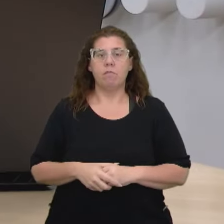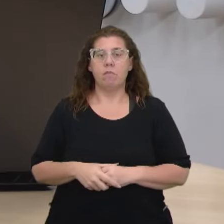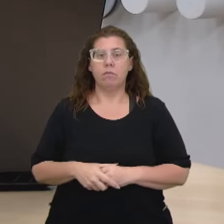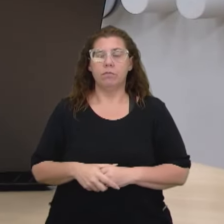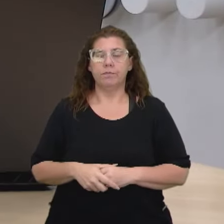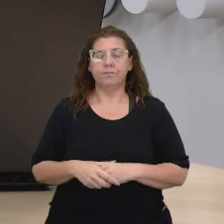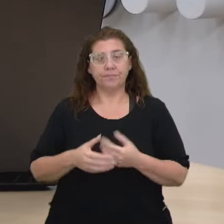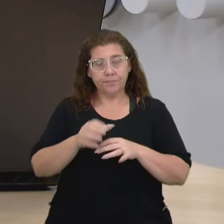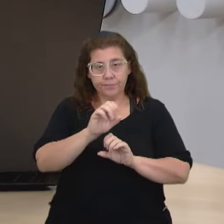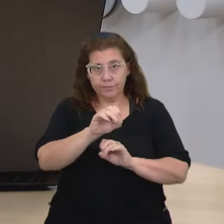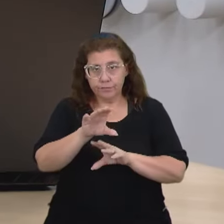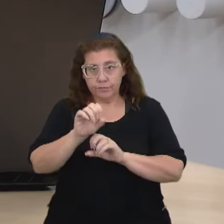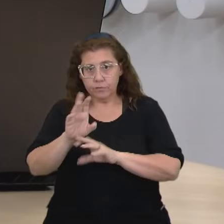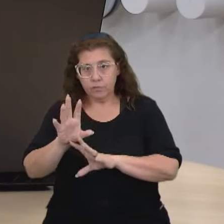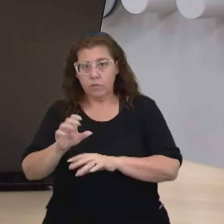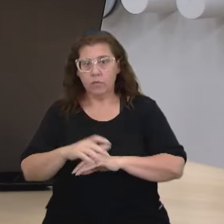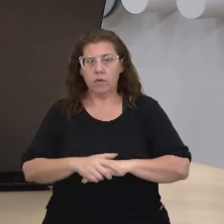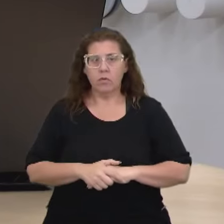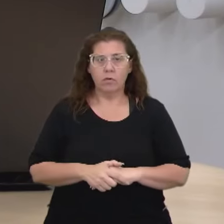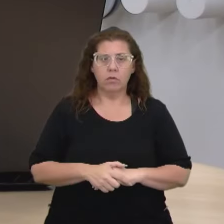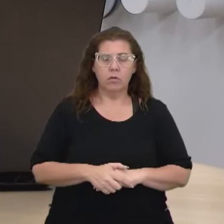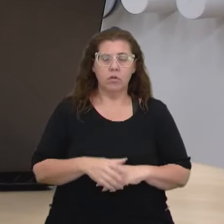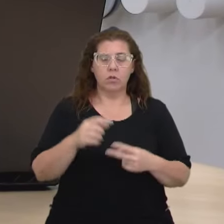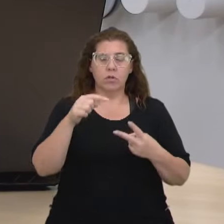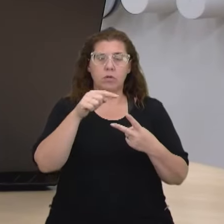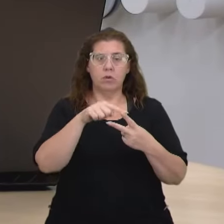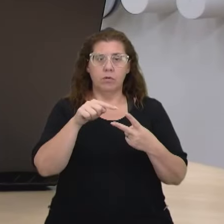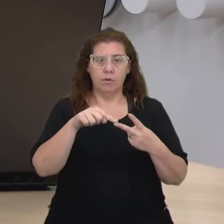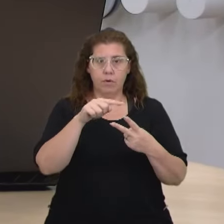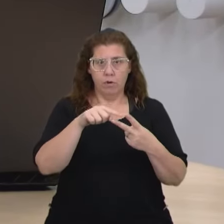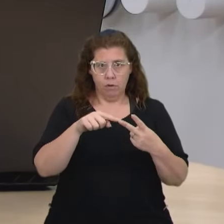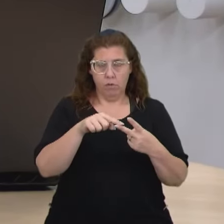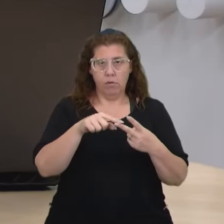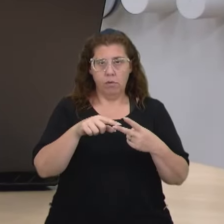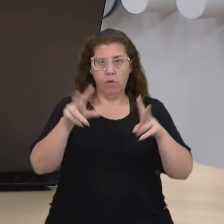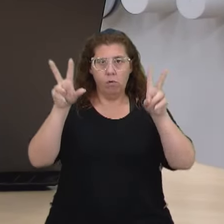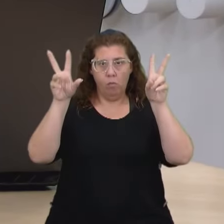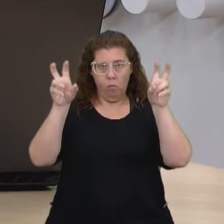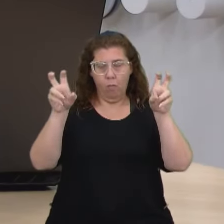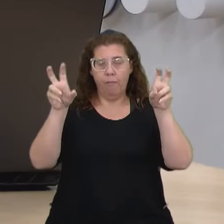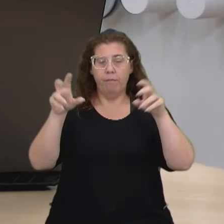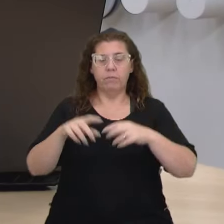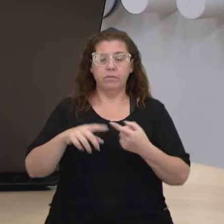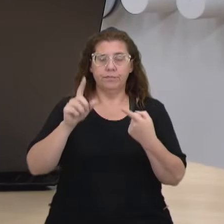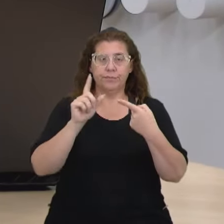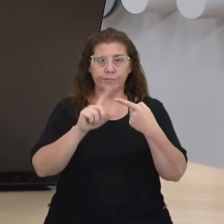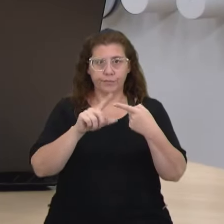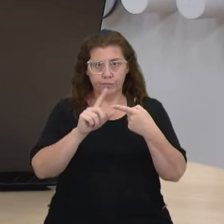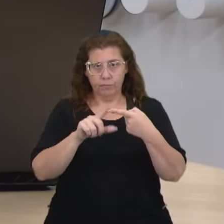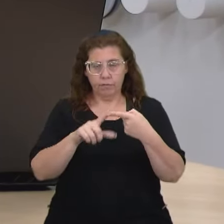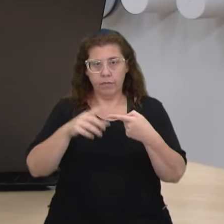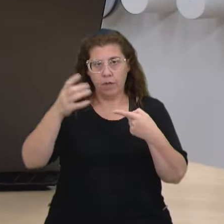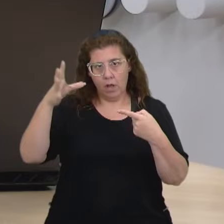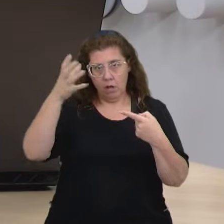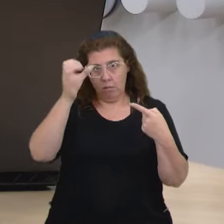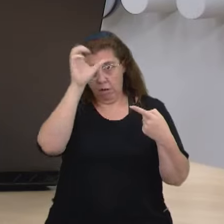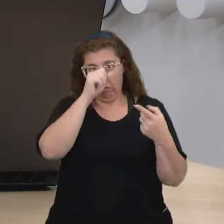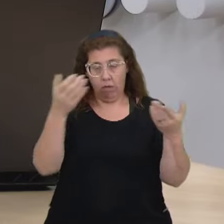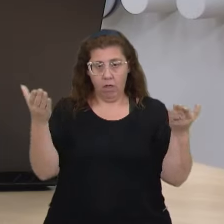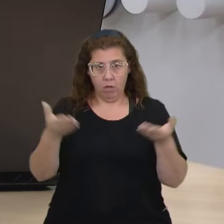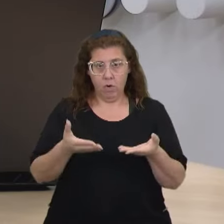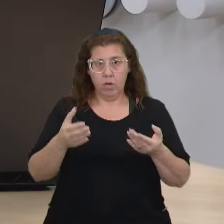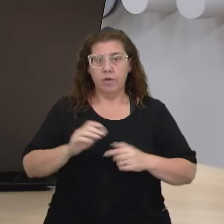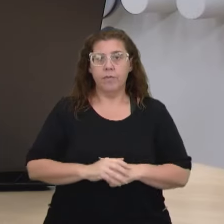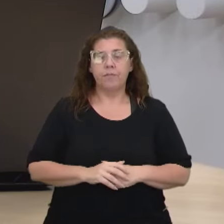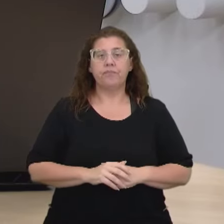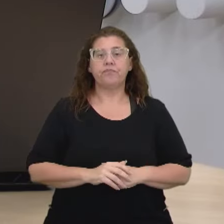nos ensinar, então, dois termos-chave, Jana. O primeiro que a gente vai aprender aqui é o